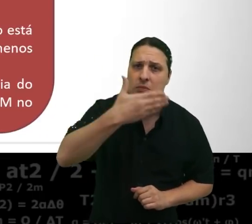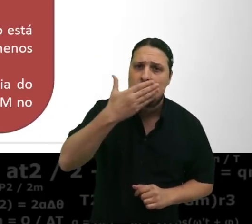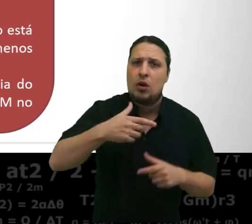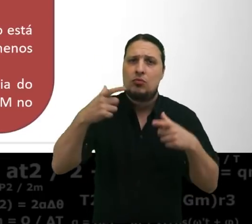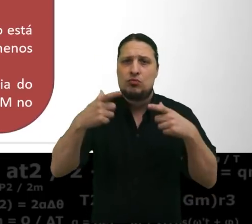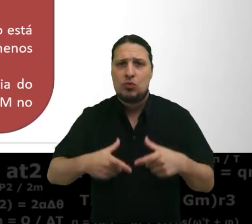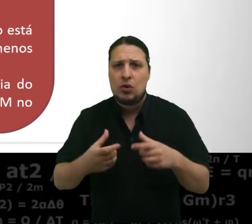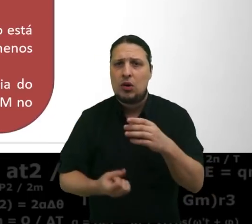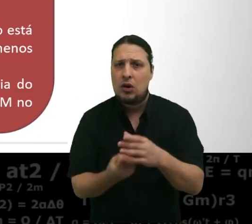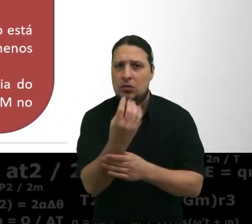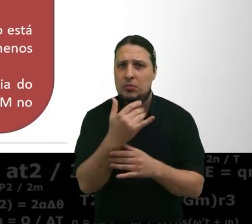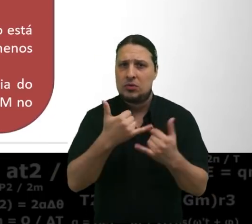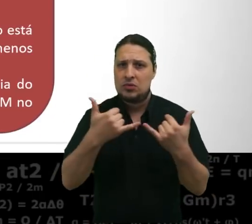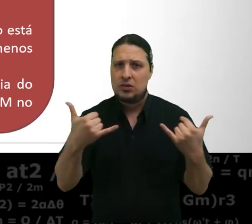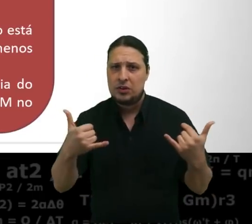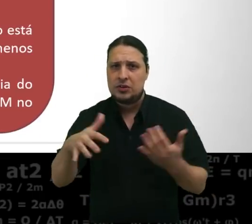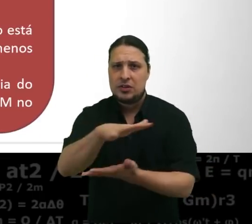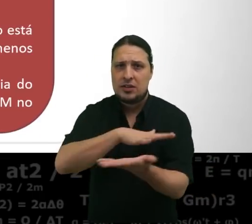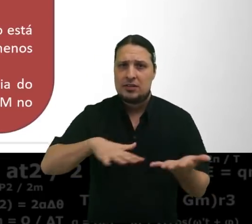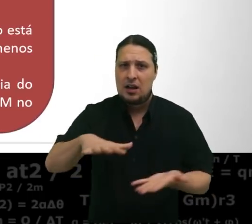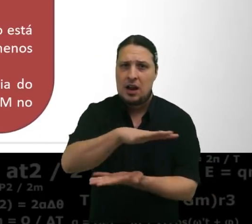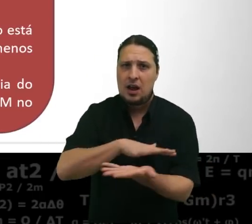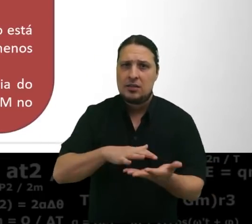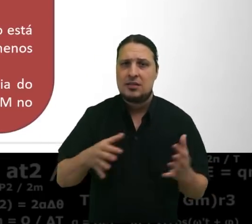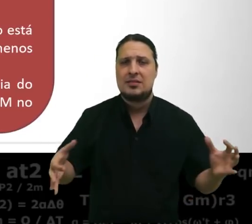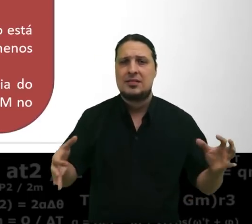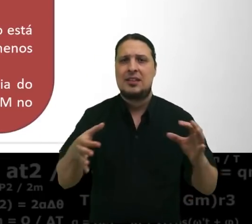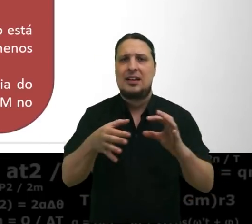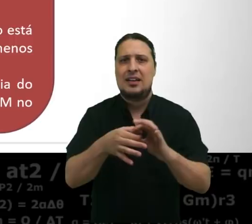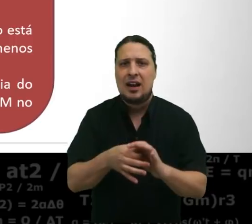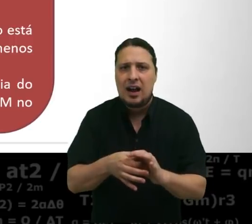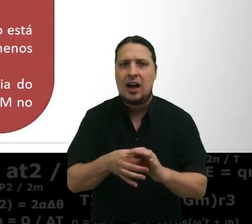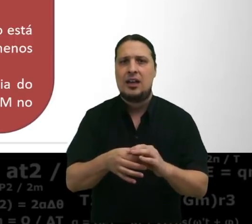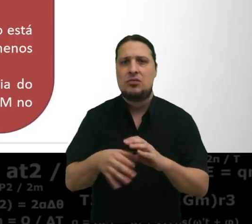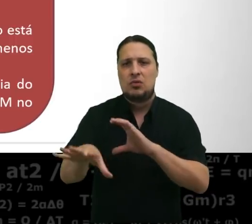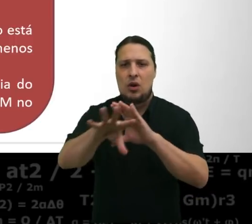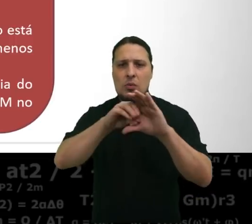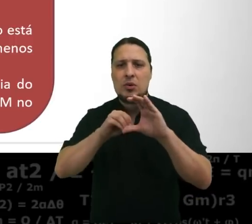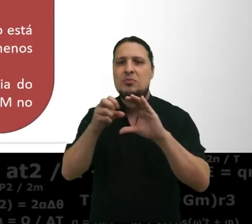tá? 1 milhão talvez. Galáxias passam por mais que um